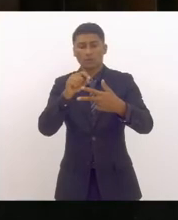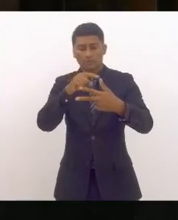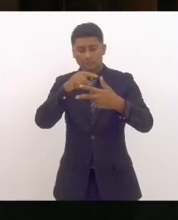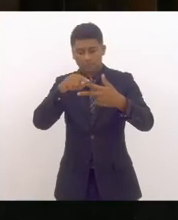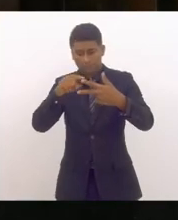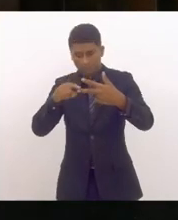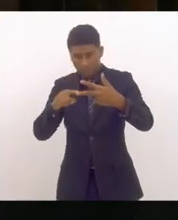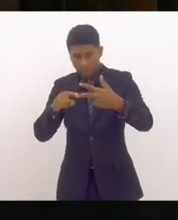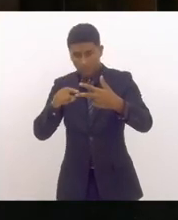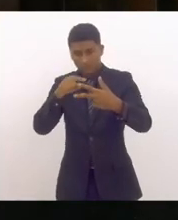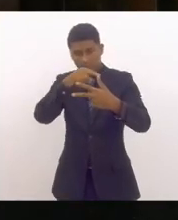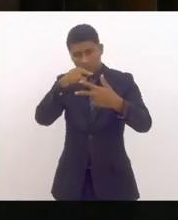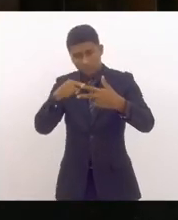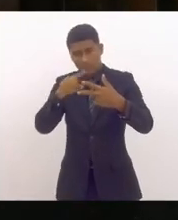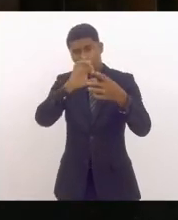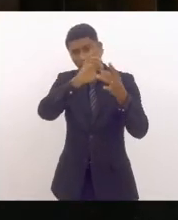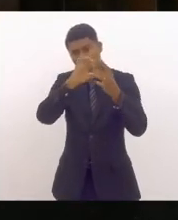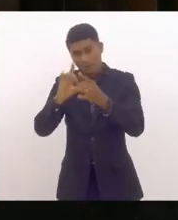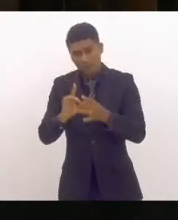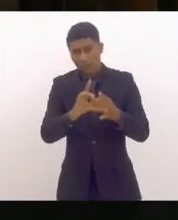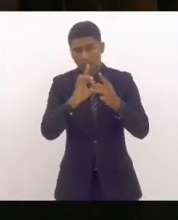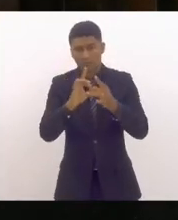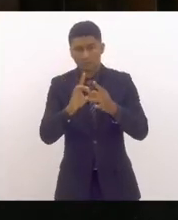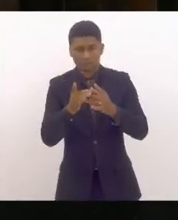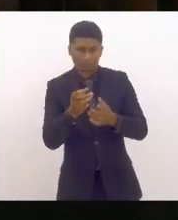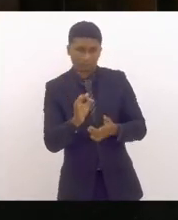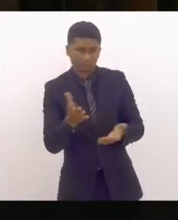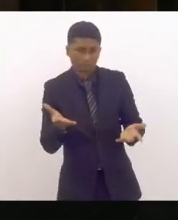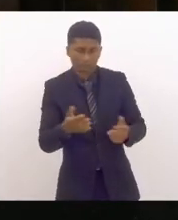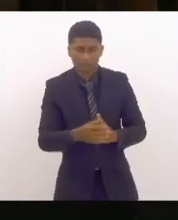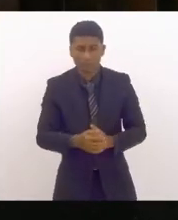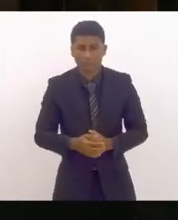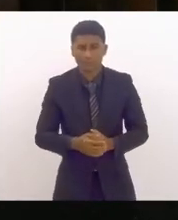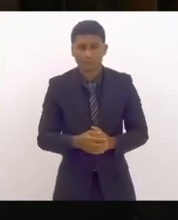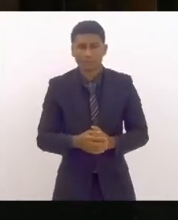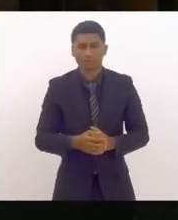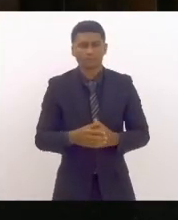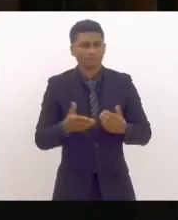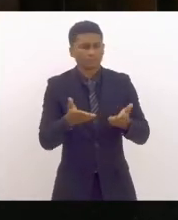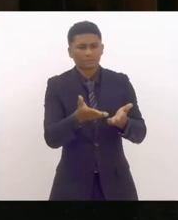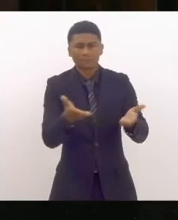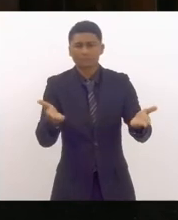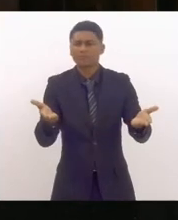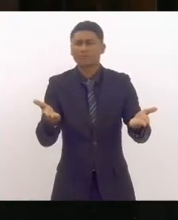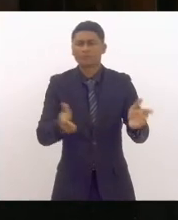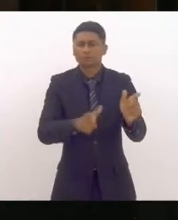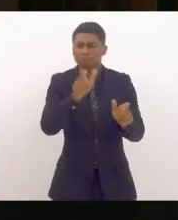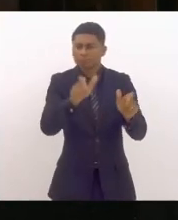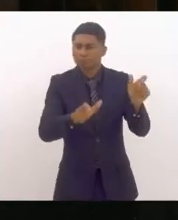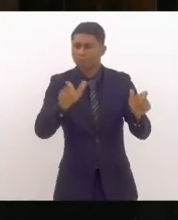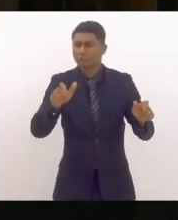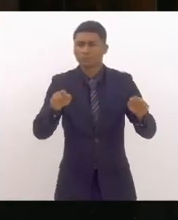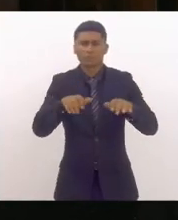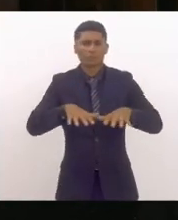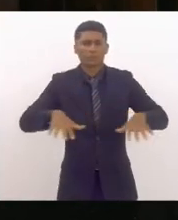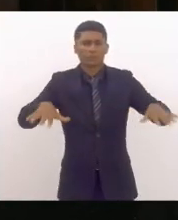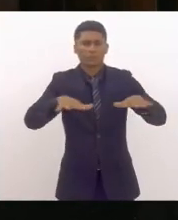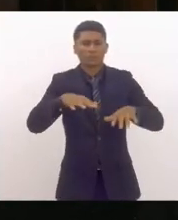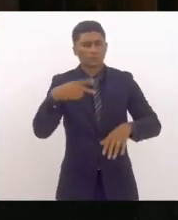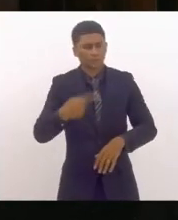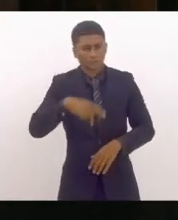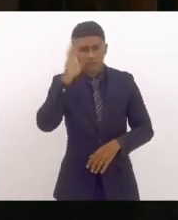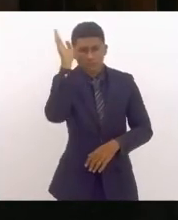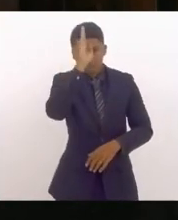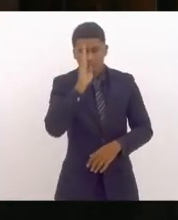mas são harmônicos Claro as brasileiras e brasileiros nosso inimigo